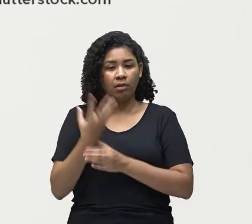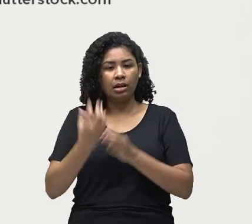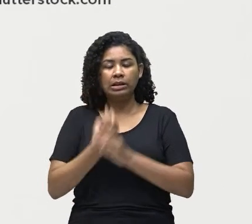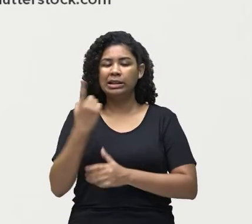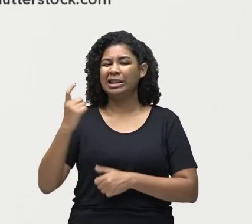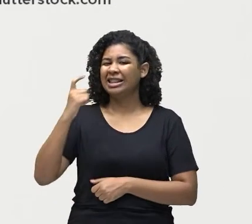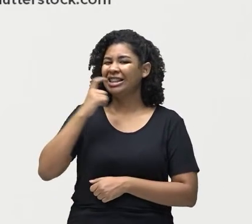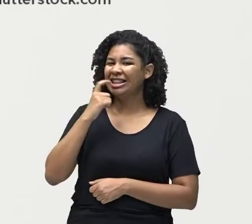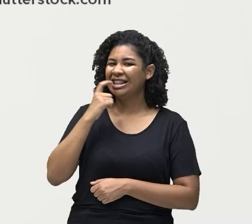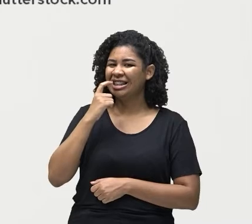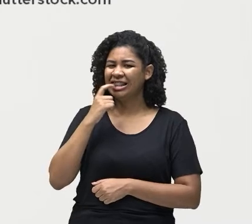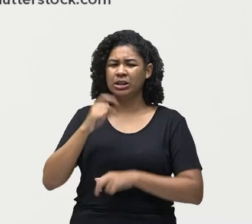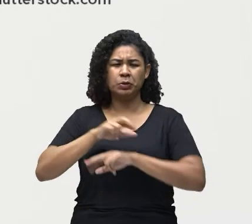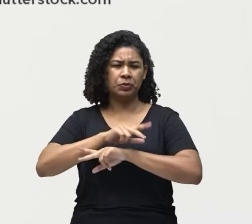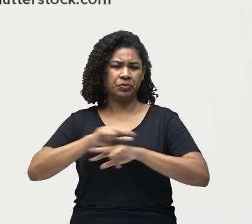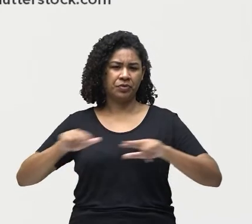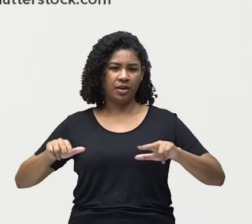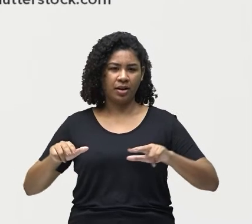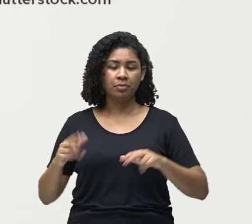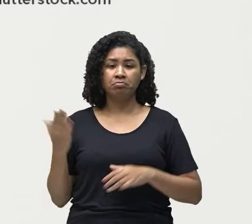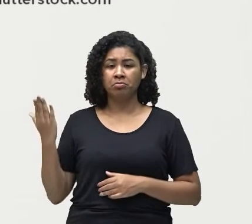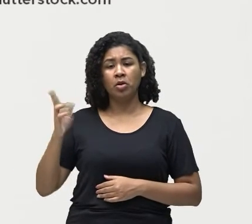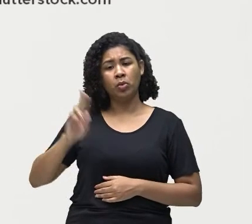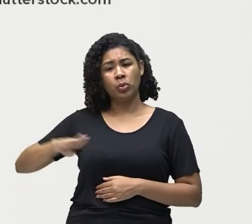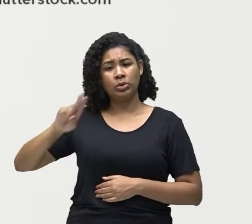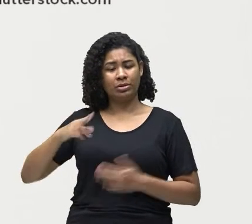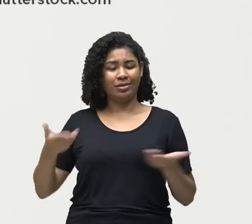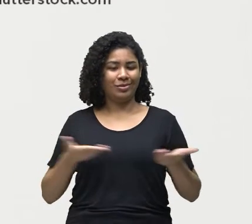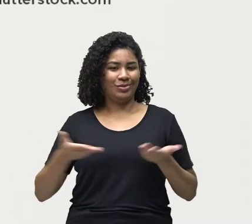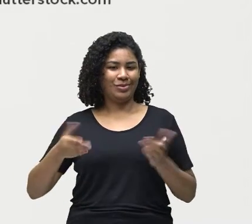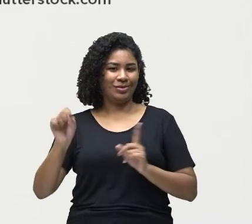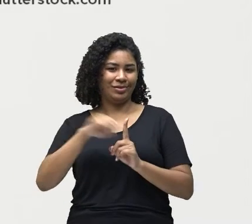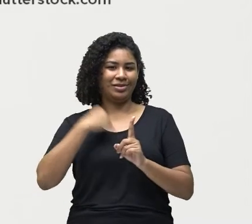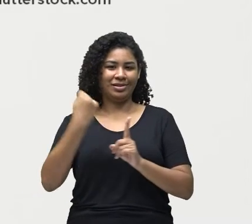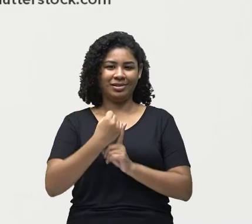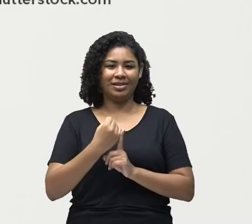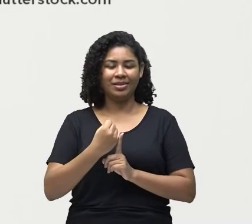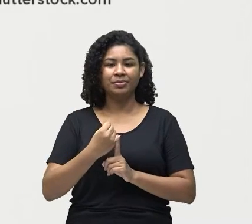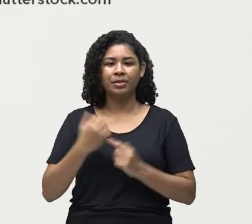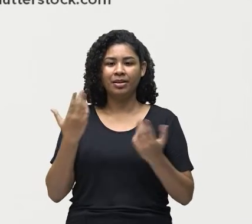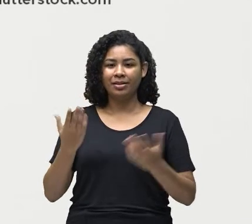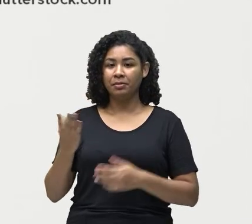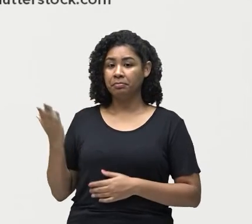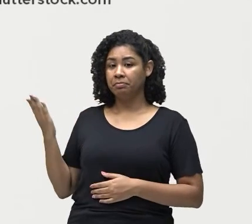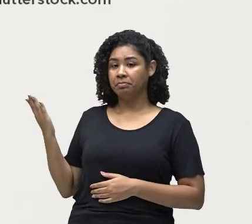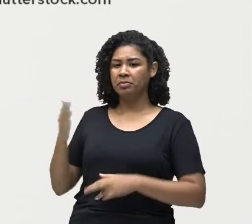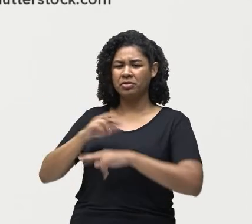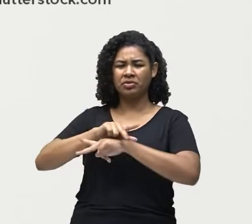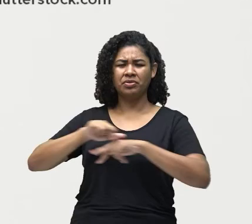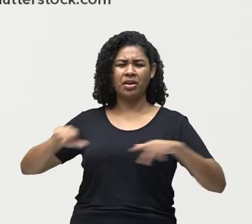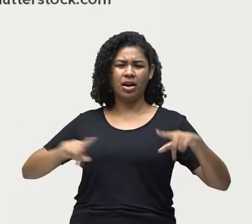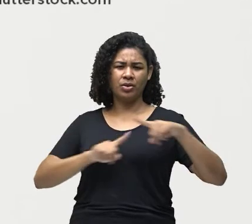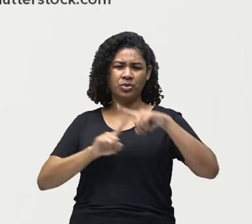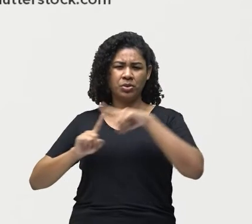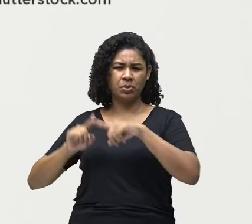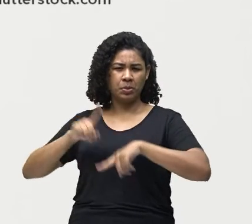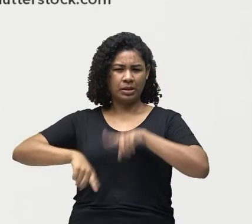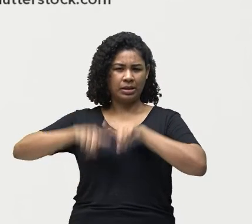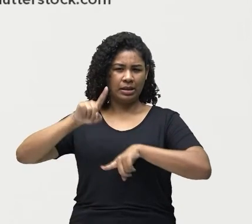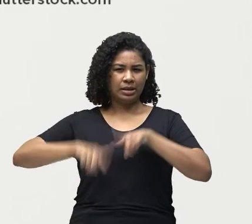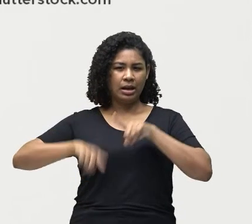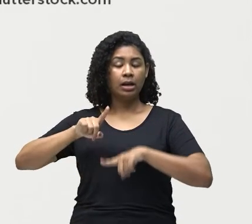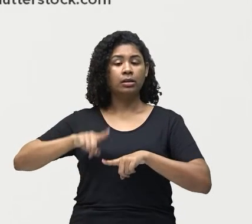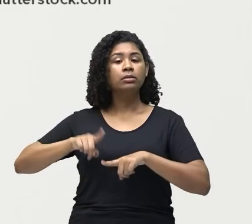e borrachas, tão usados na nossa sociedade. Né? Então, aqui a gente trouxe uma grande variedade de produtos que